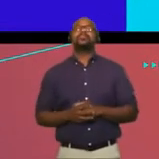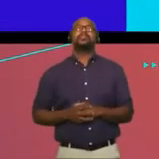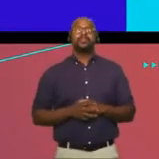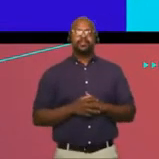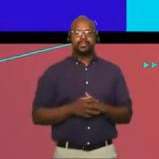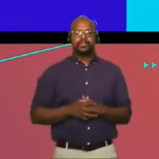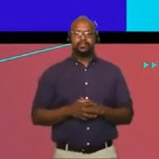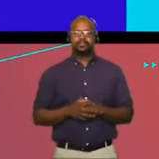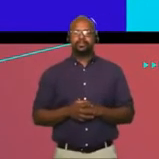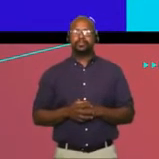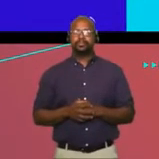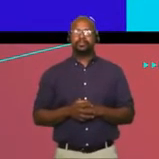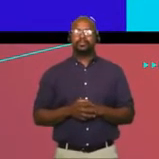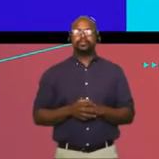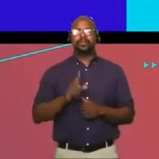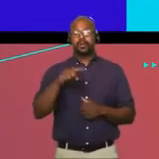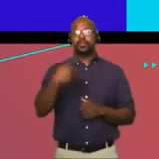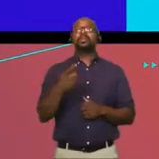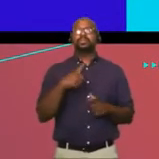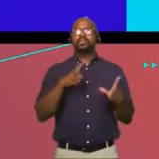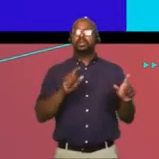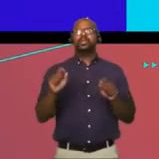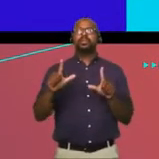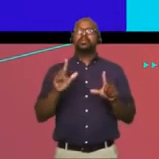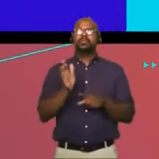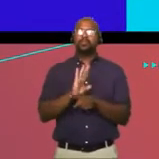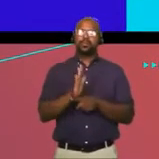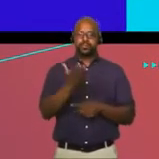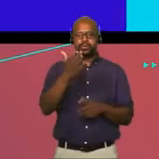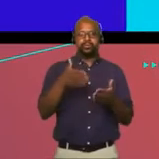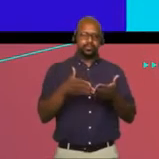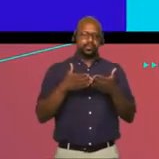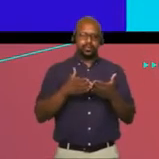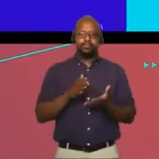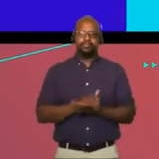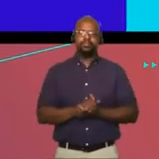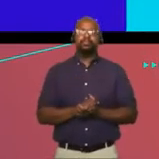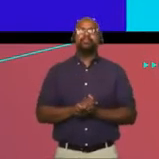o próximo joarita o filme você puder rodar pessoal